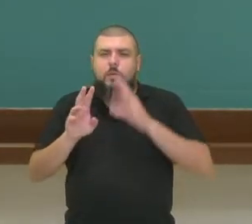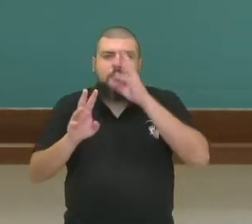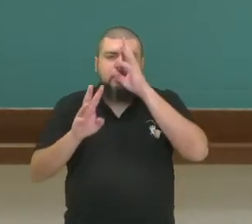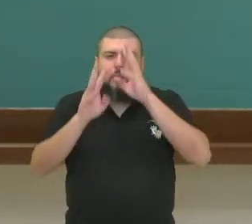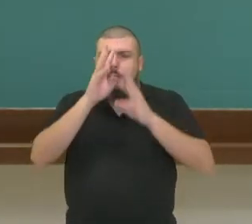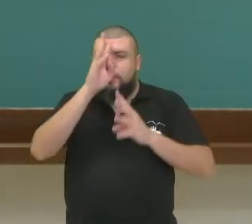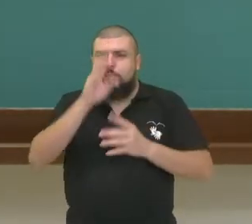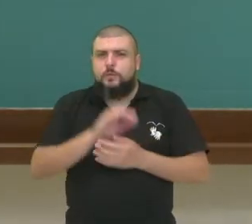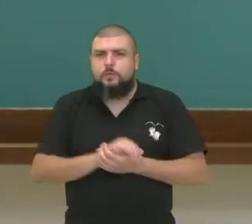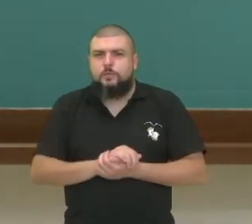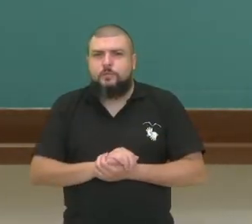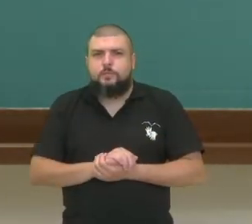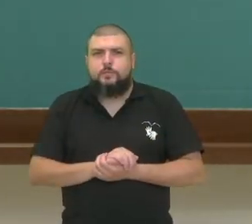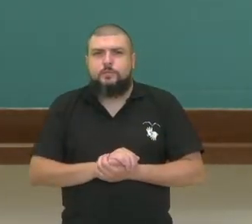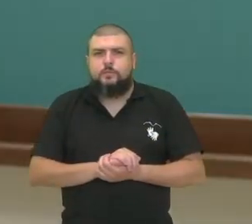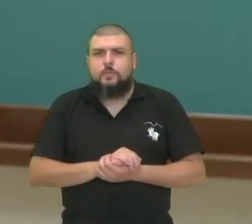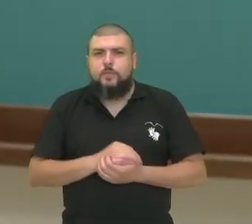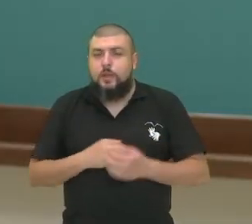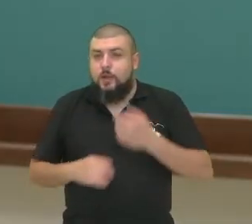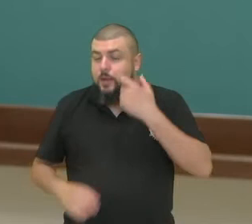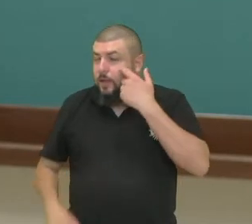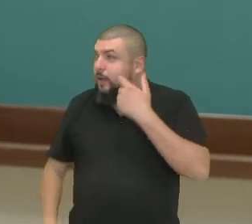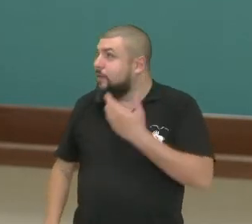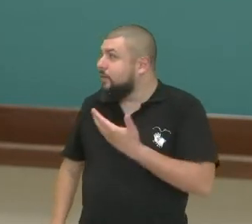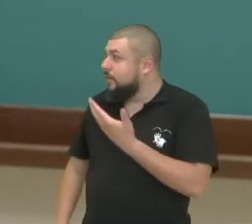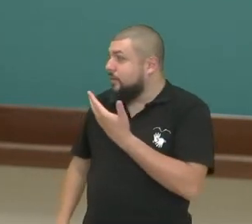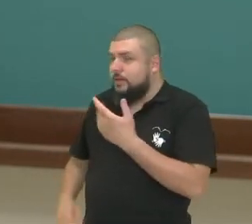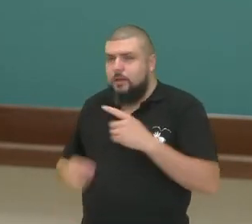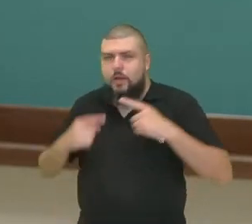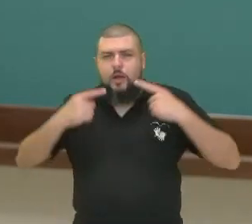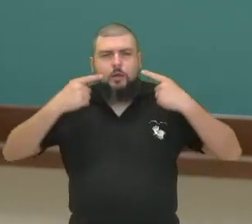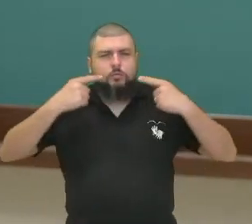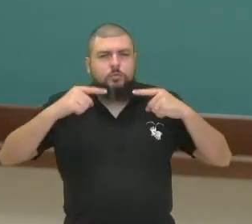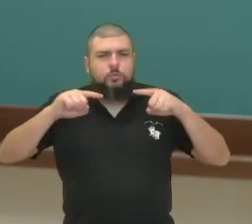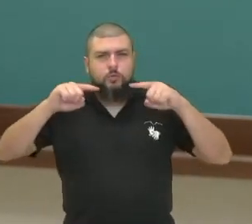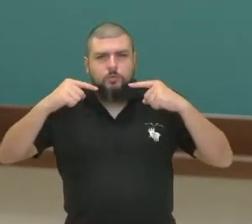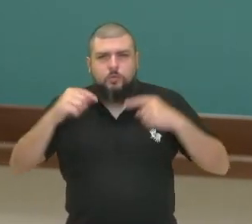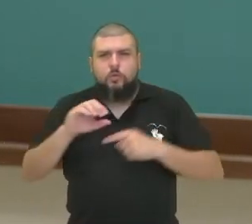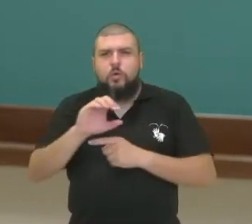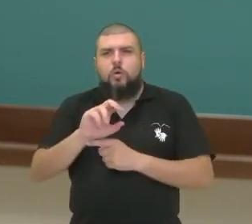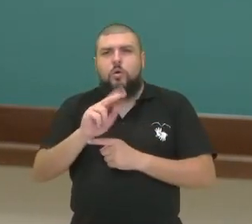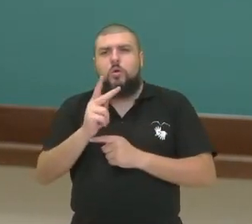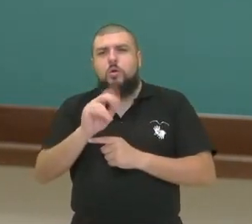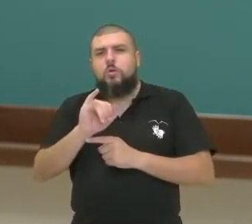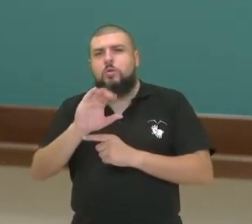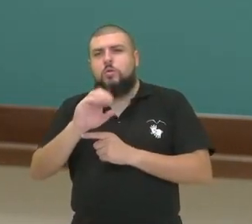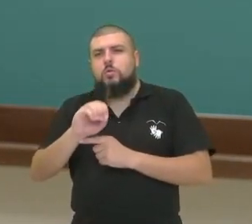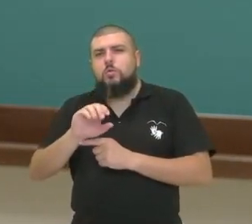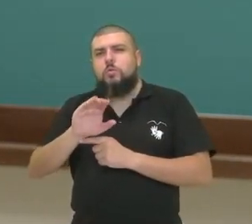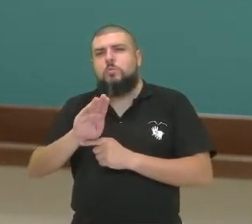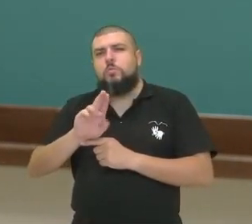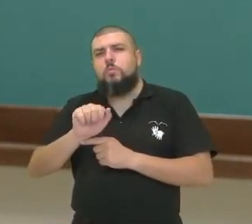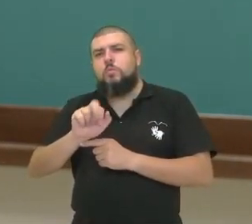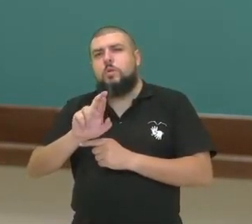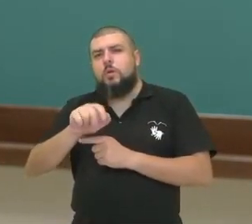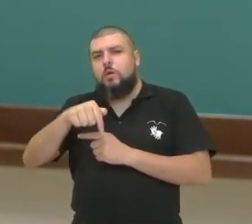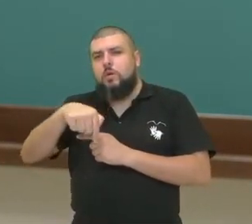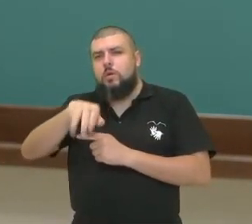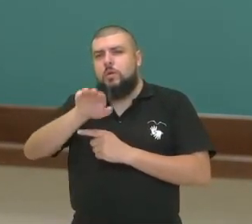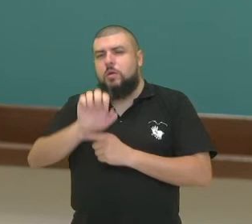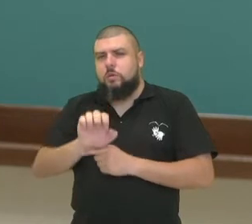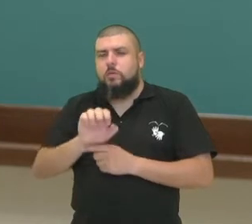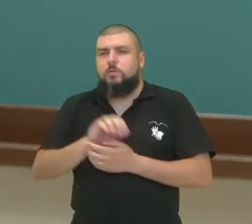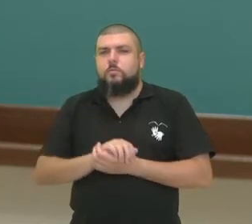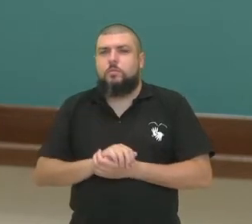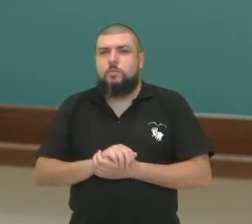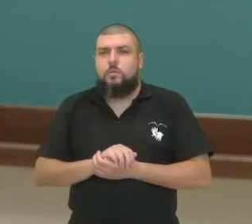para refletir, essa aqui é uma canção do Chico Buarque de Holanda e do Gilberto Gil, que foi lançada em 1973 e foi censurada pelo